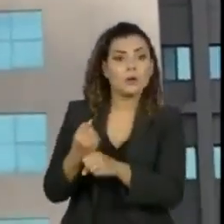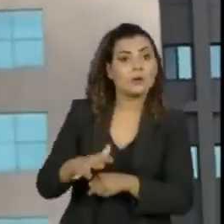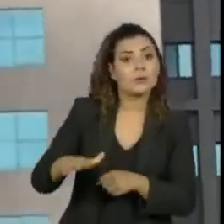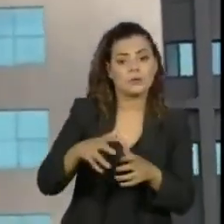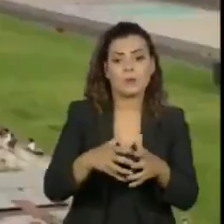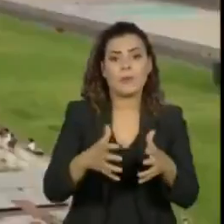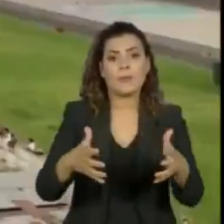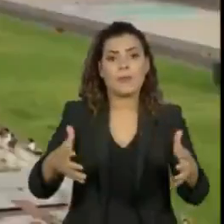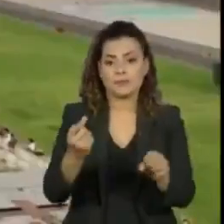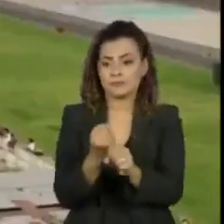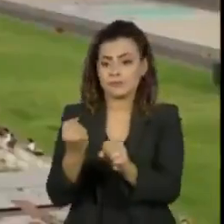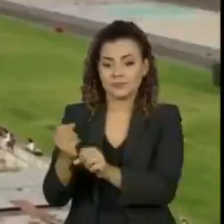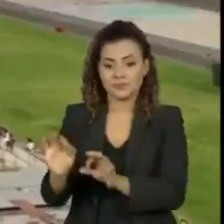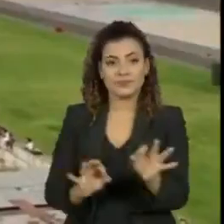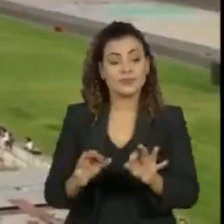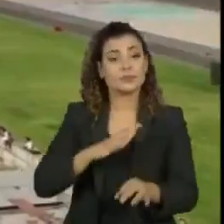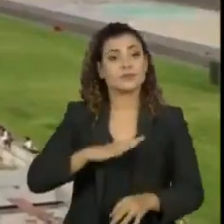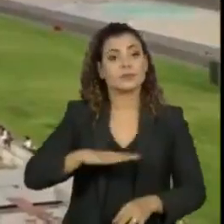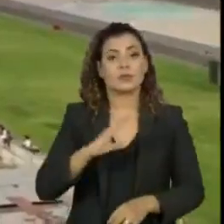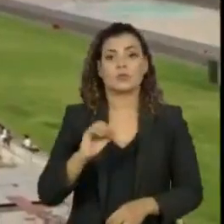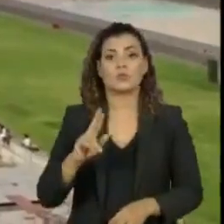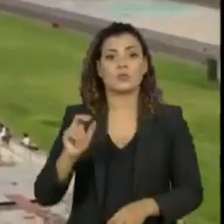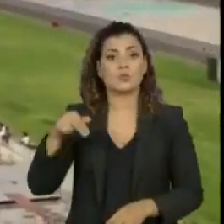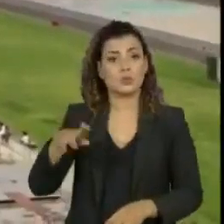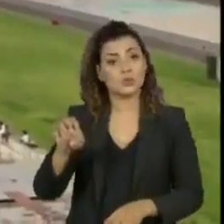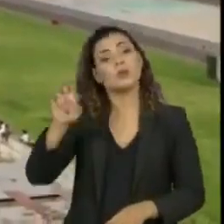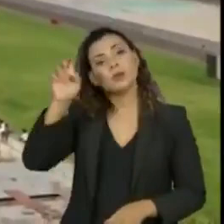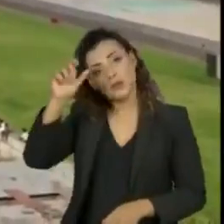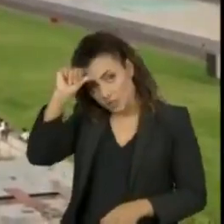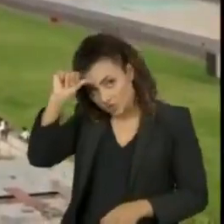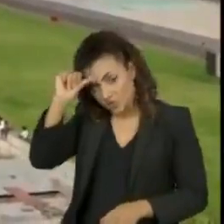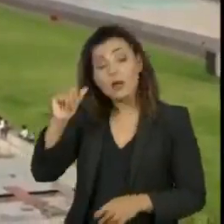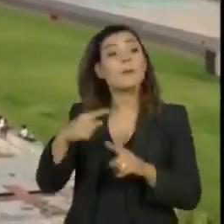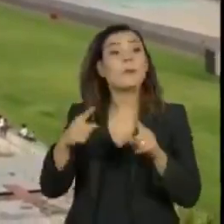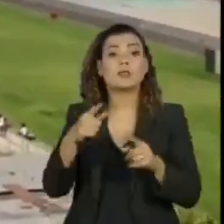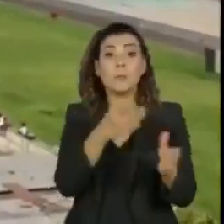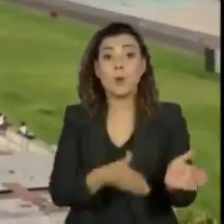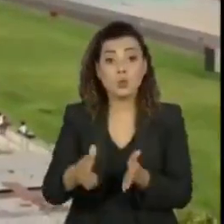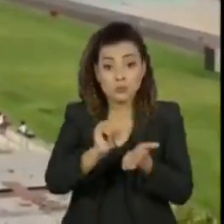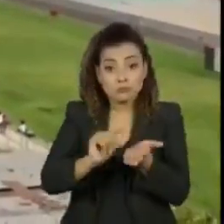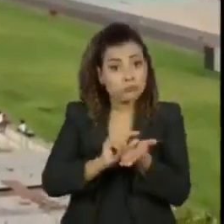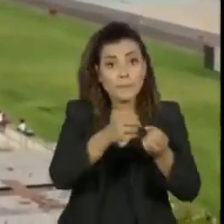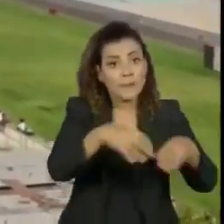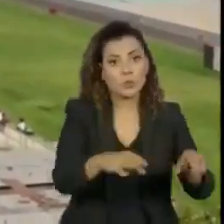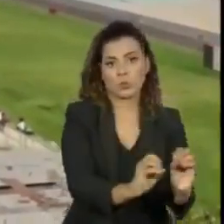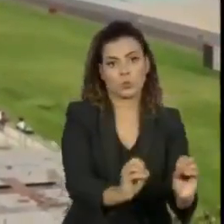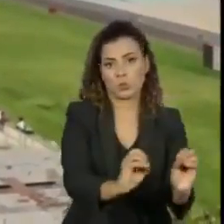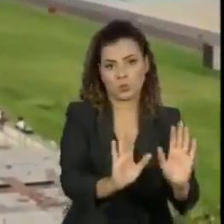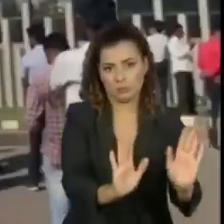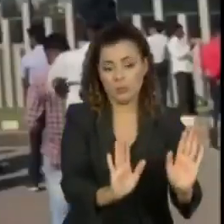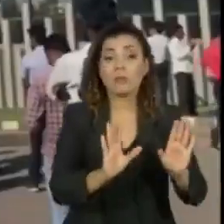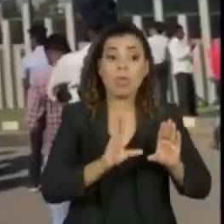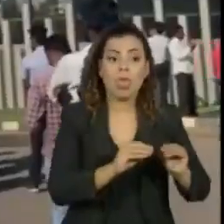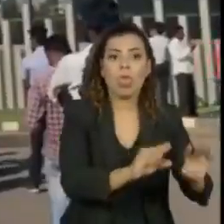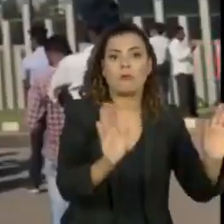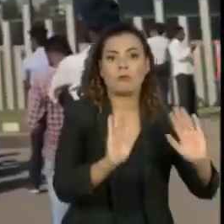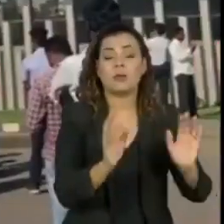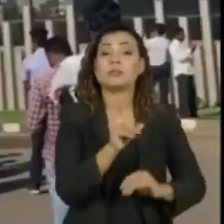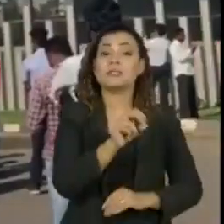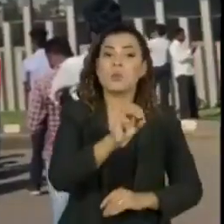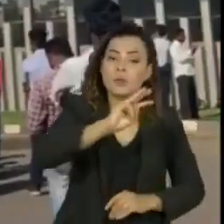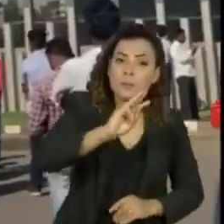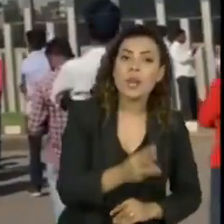instalações do laboratório, na cidade de Pune, e não atingiu a fabricação dos imunizantes, nem as cerca de